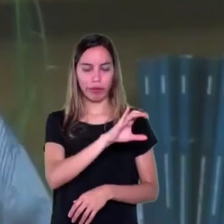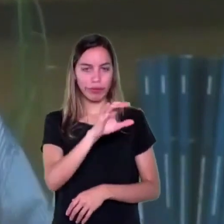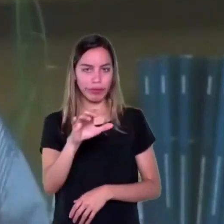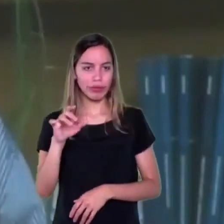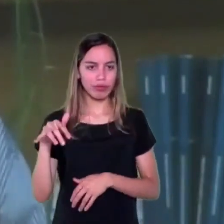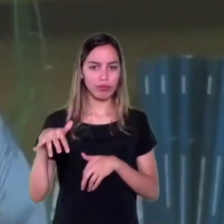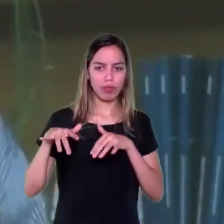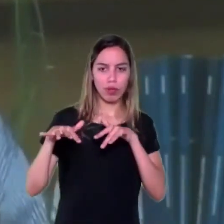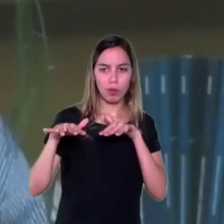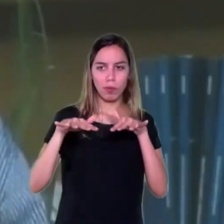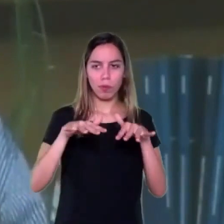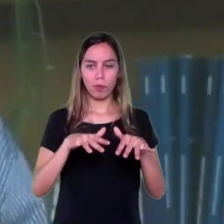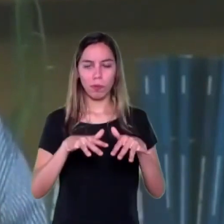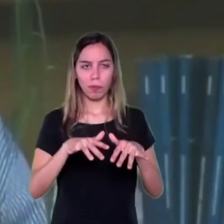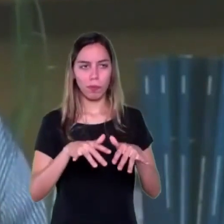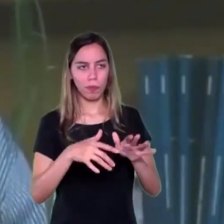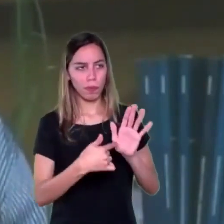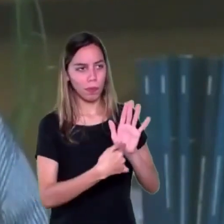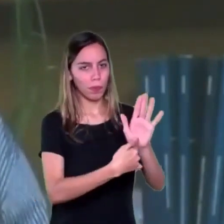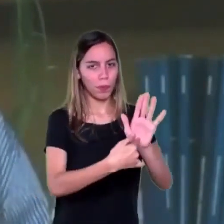onde eram levados